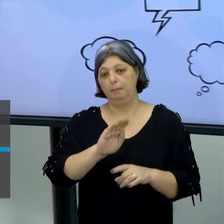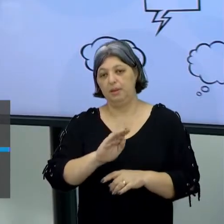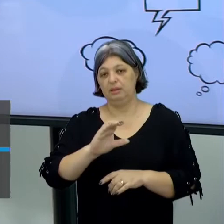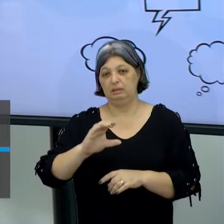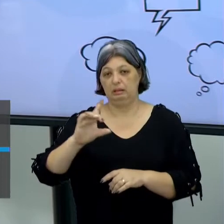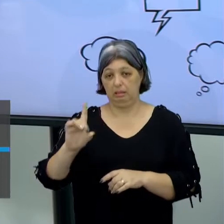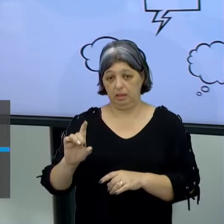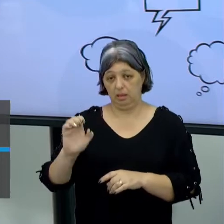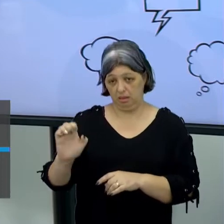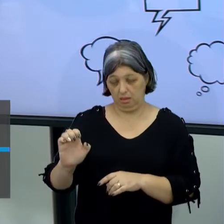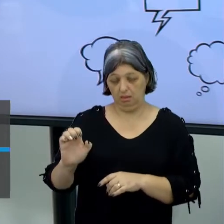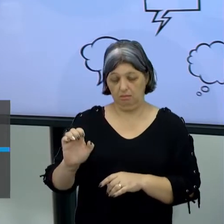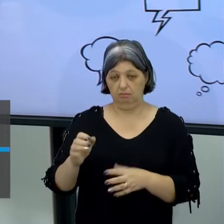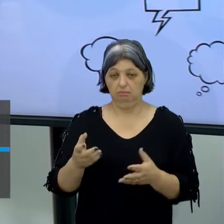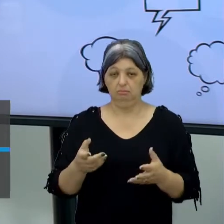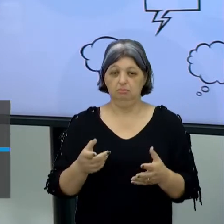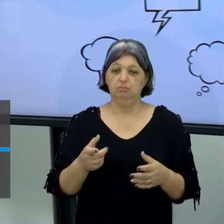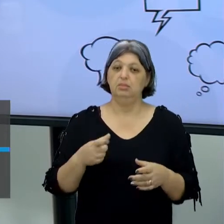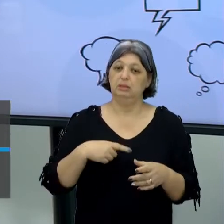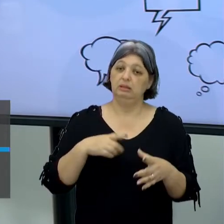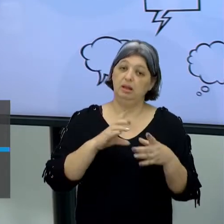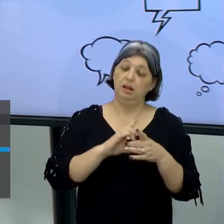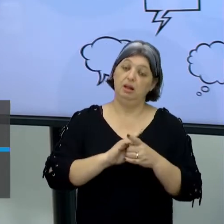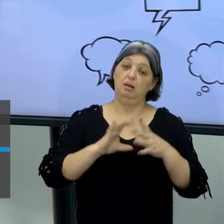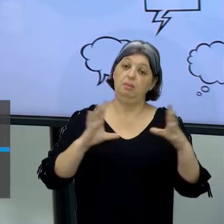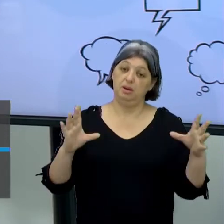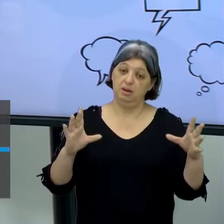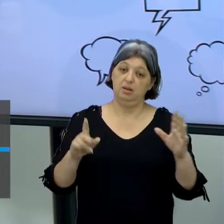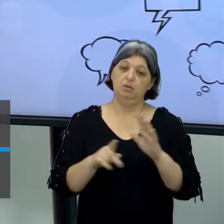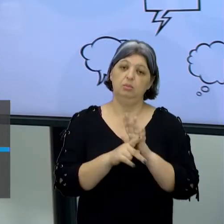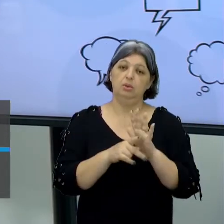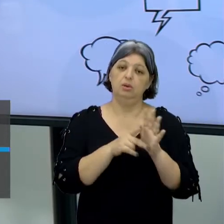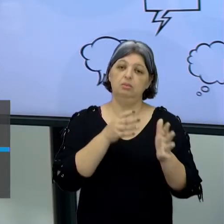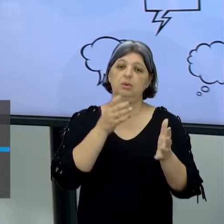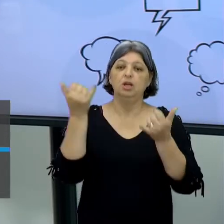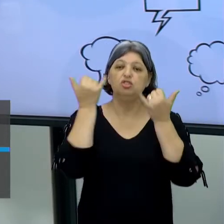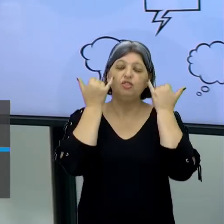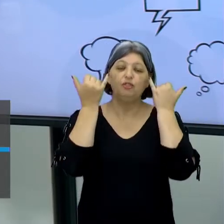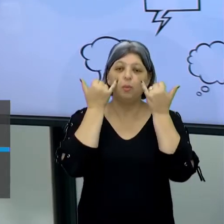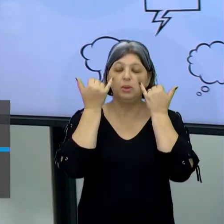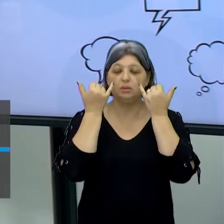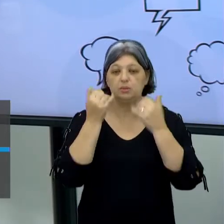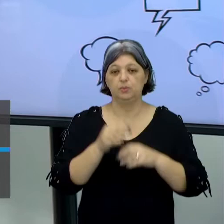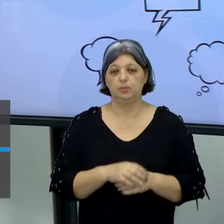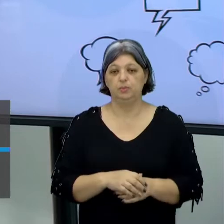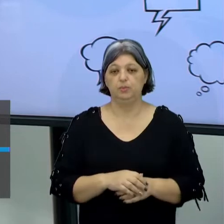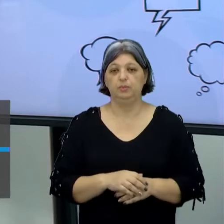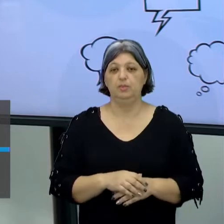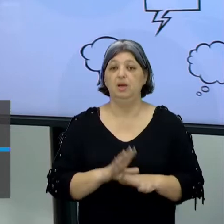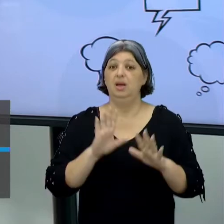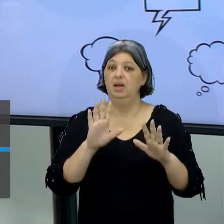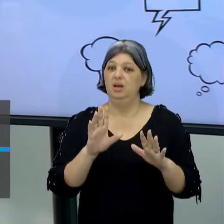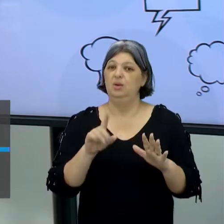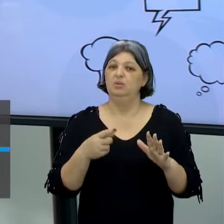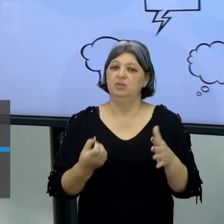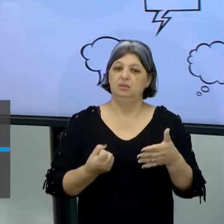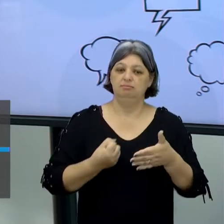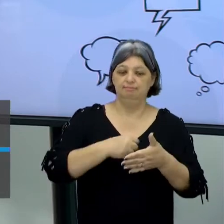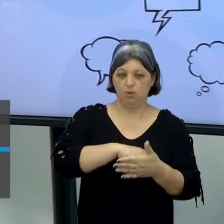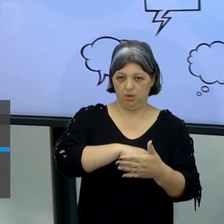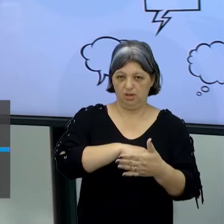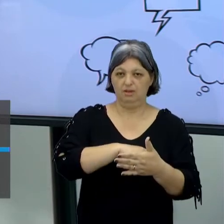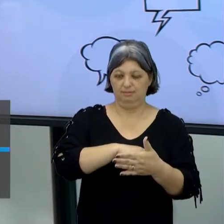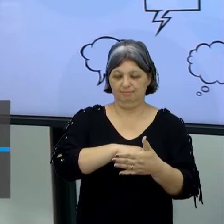C, D, E, você tem liberdade de imprensa, liberdade de informação. Quando você bloqueia, quando você